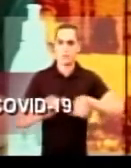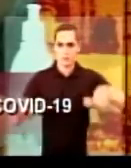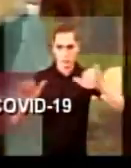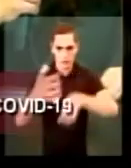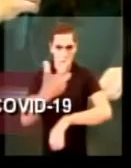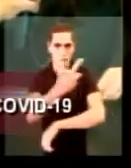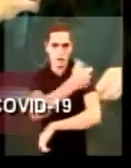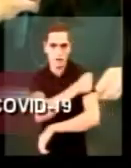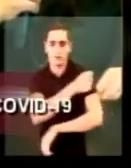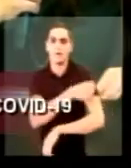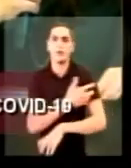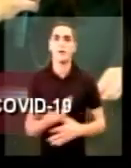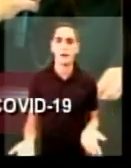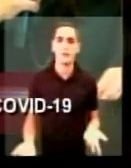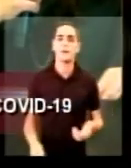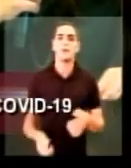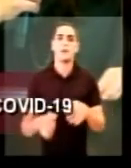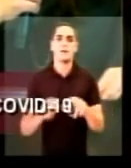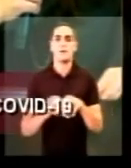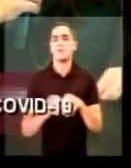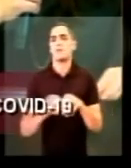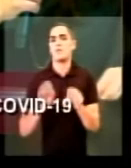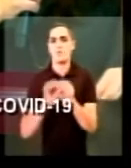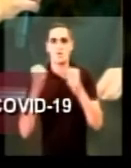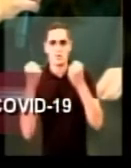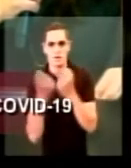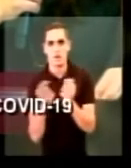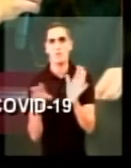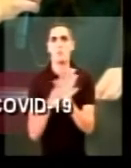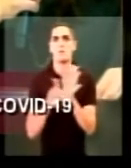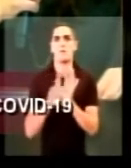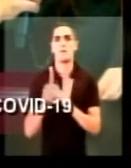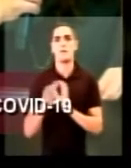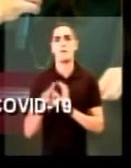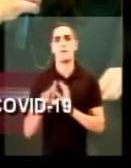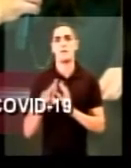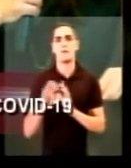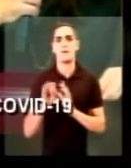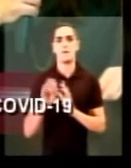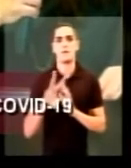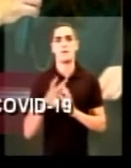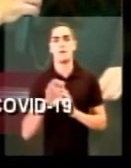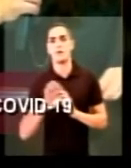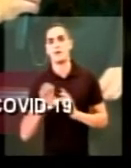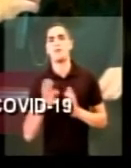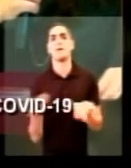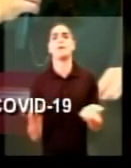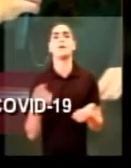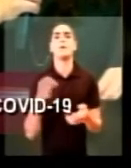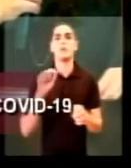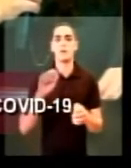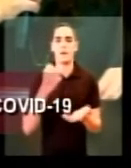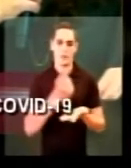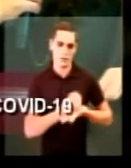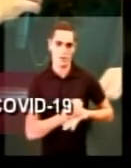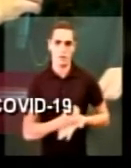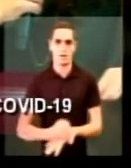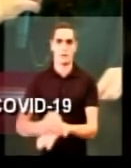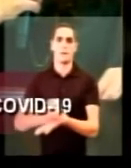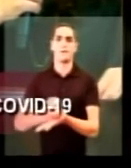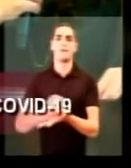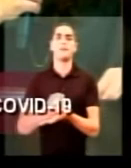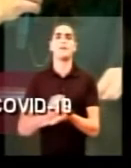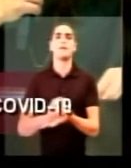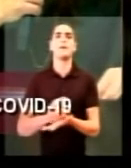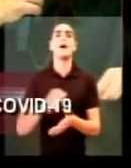um drive, né? O sistema de drive, ele teve uma excelente aceitação da população, ele acaba trazendo